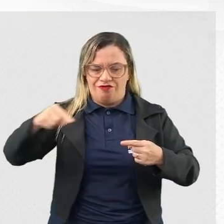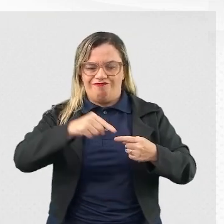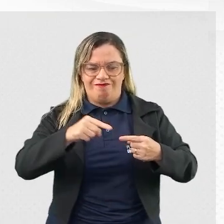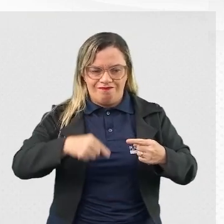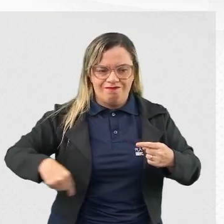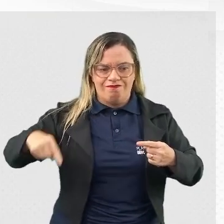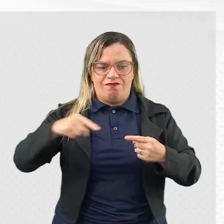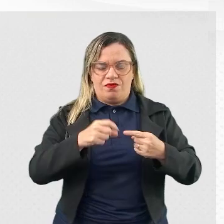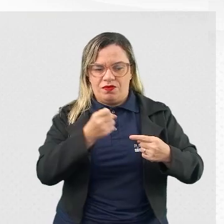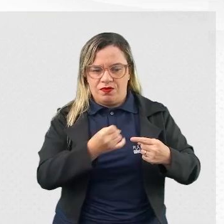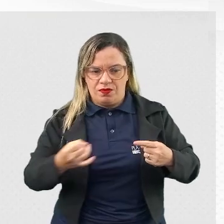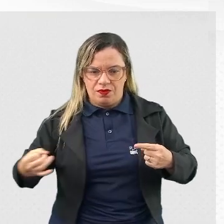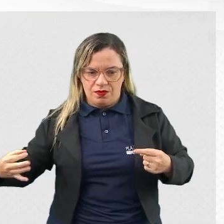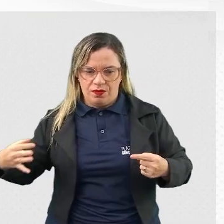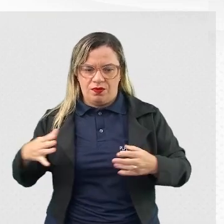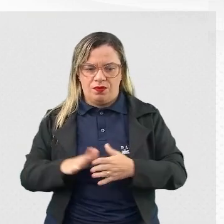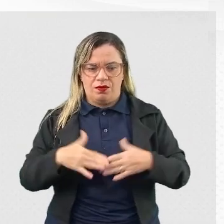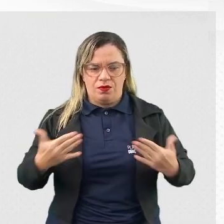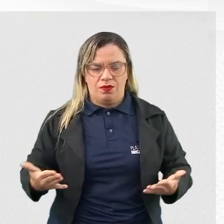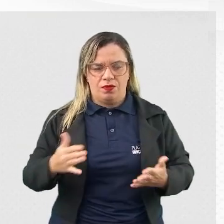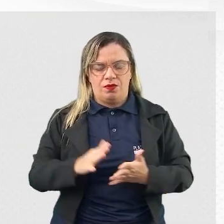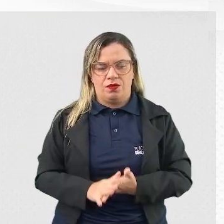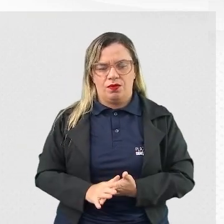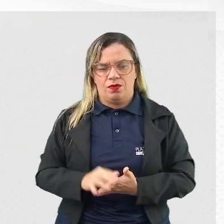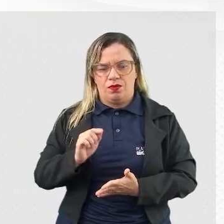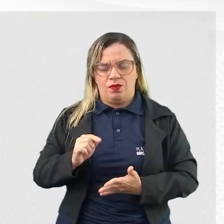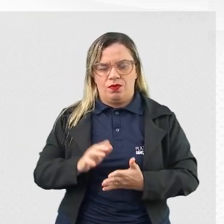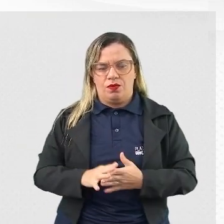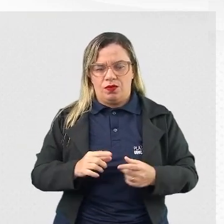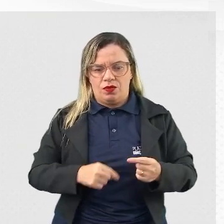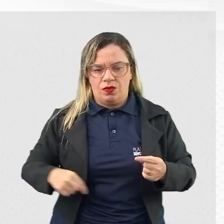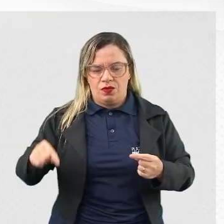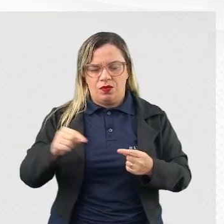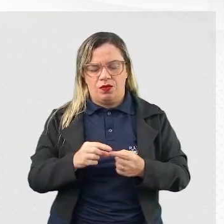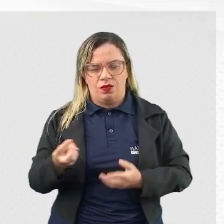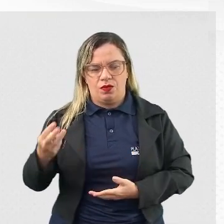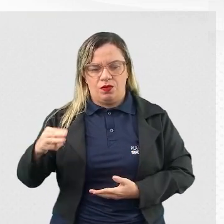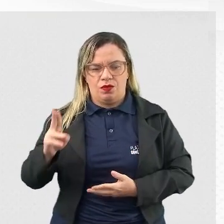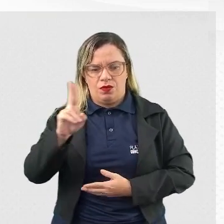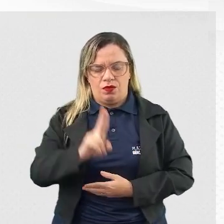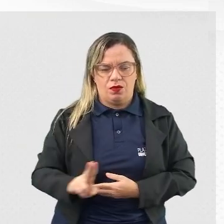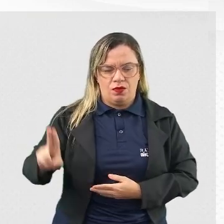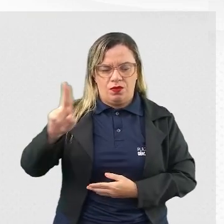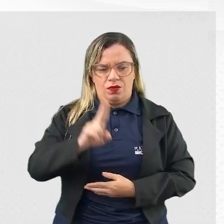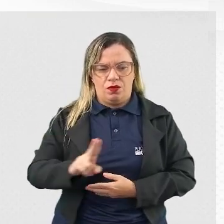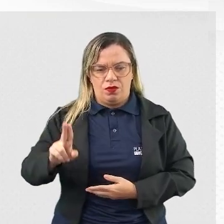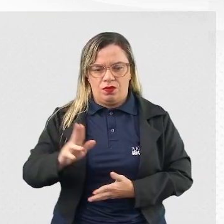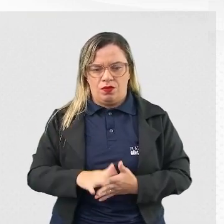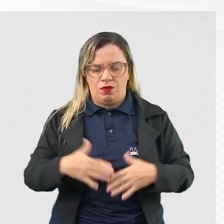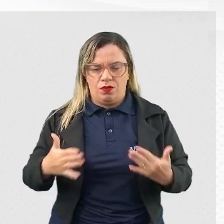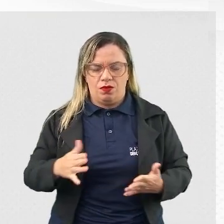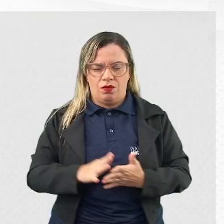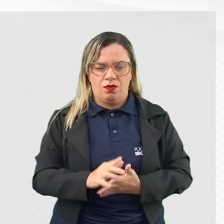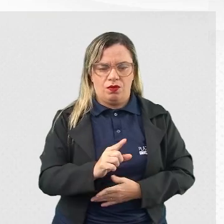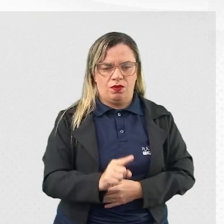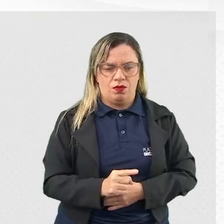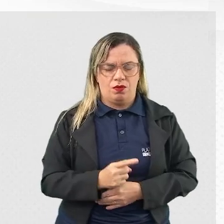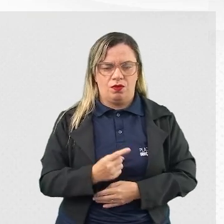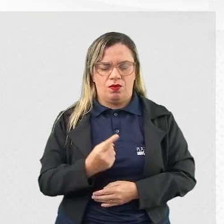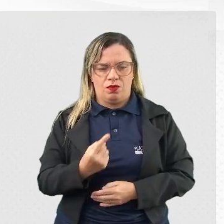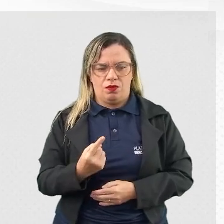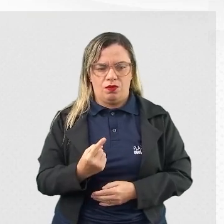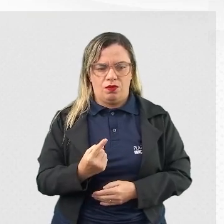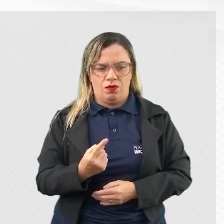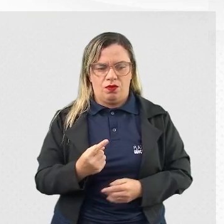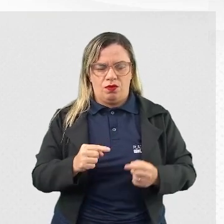Então, rotações por minuto é a mais usada por nós. Então, ó, quem gira uma volta, quem